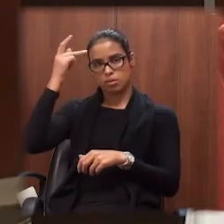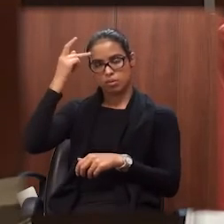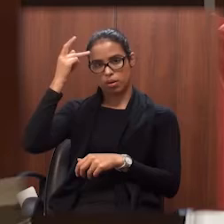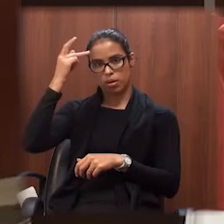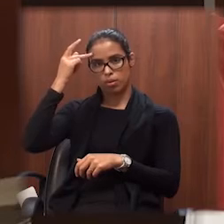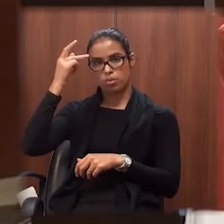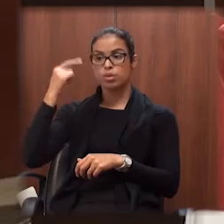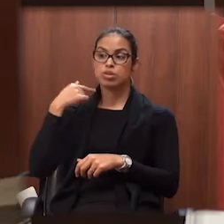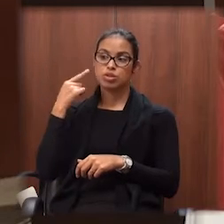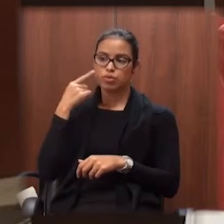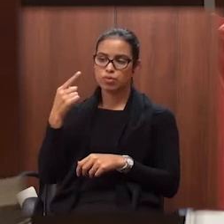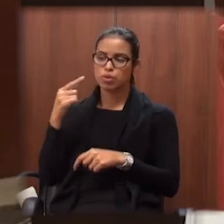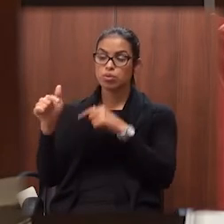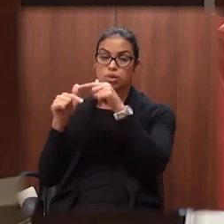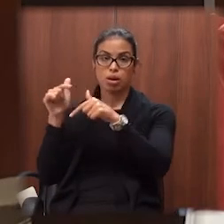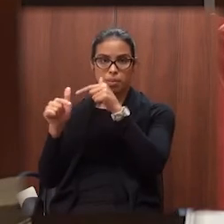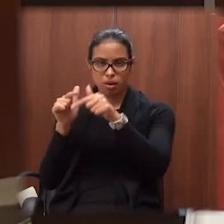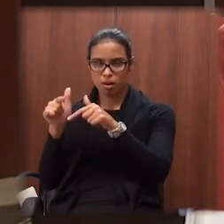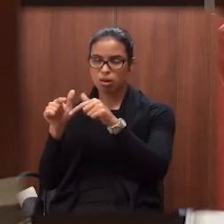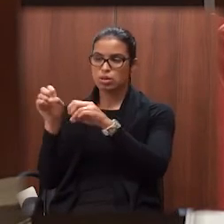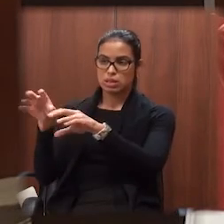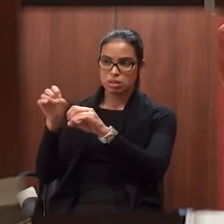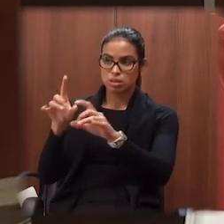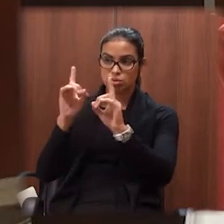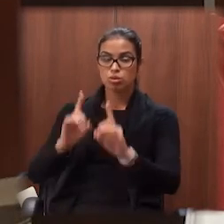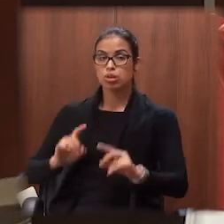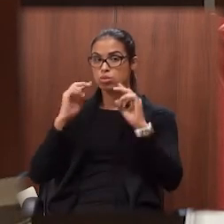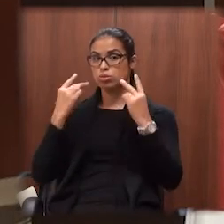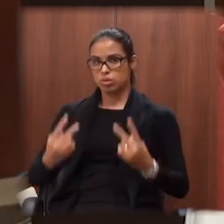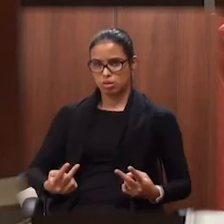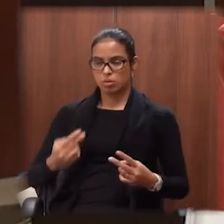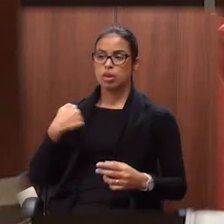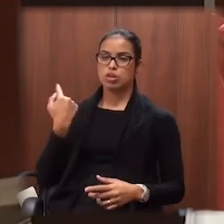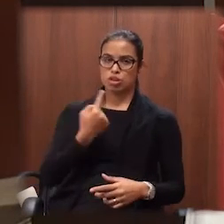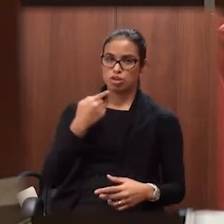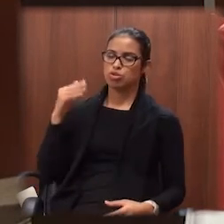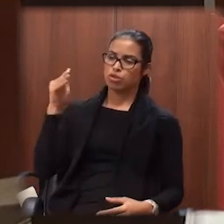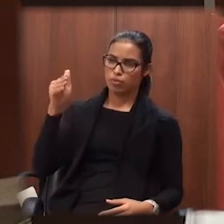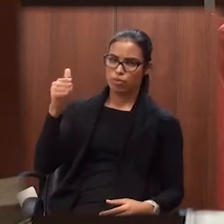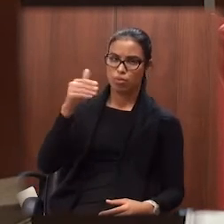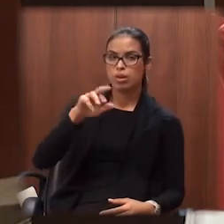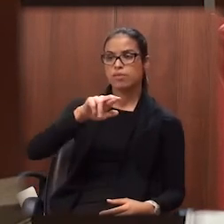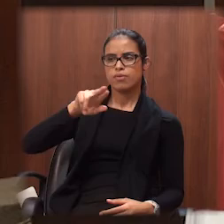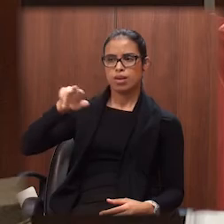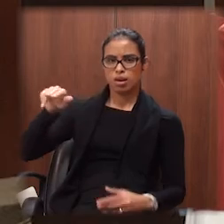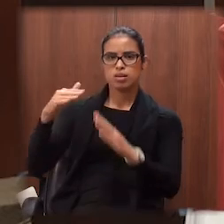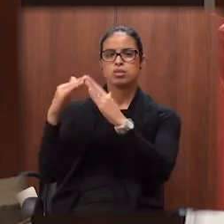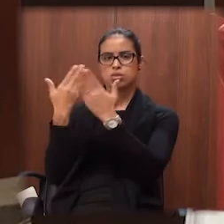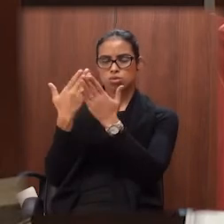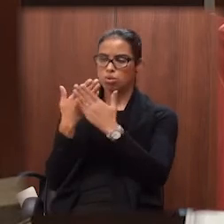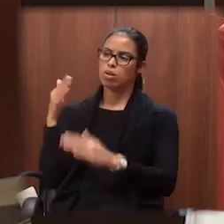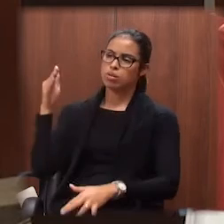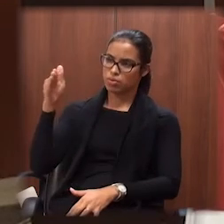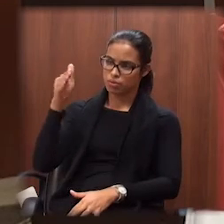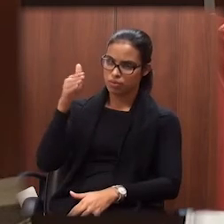o trabalho de educação e direitos humanos em várias unidades escolares,